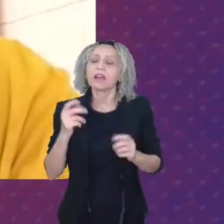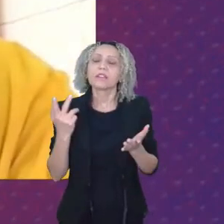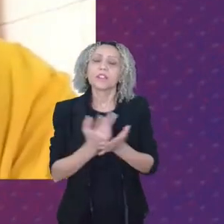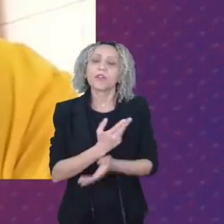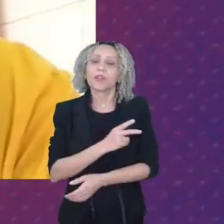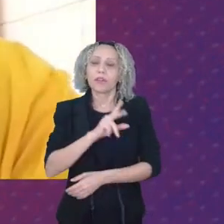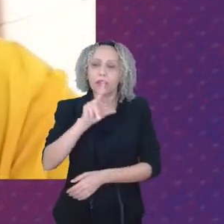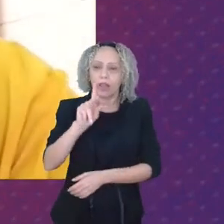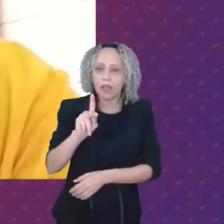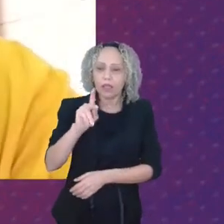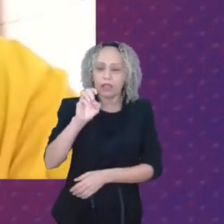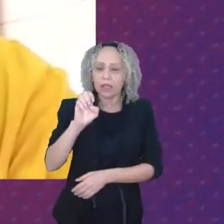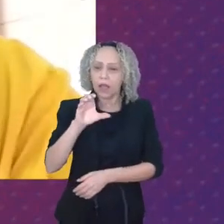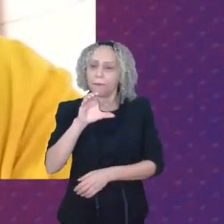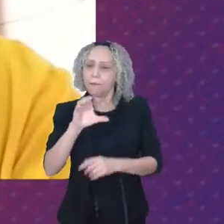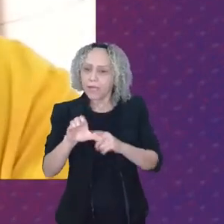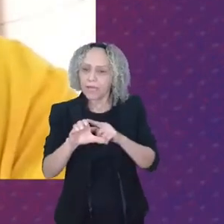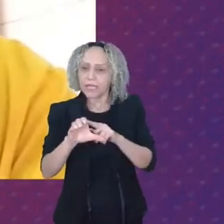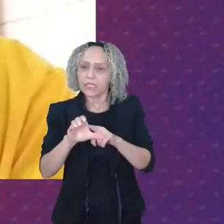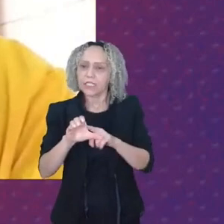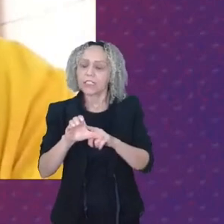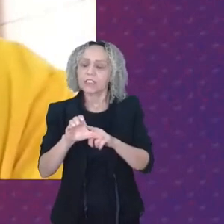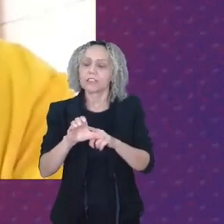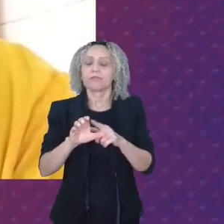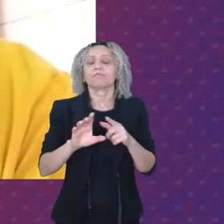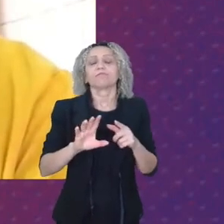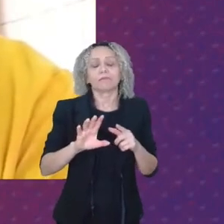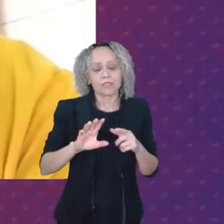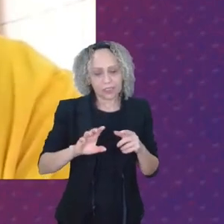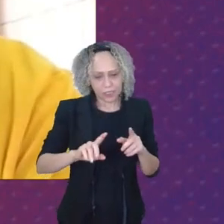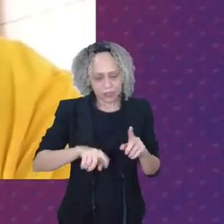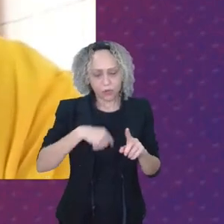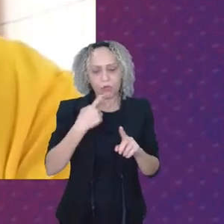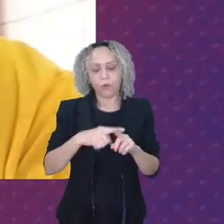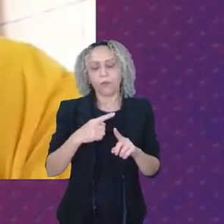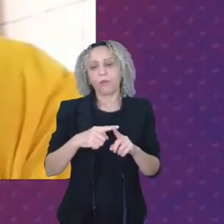não estavam previstos em lei, como o FGTS,